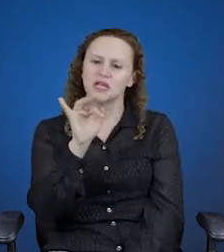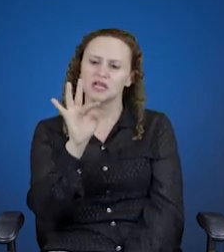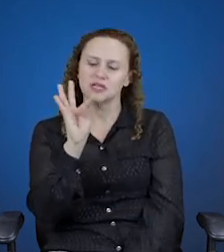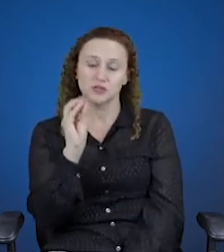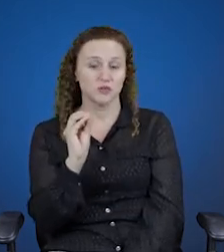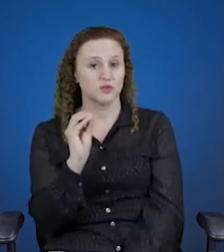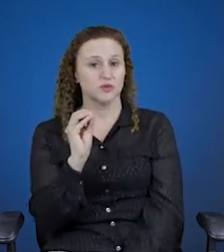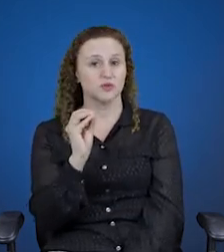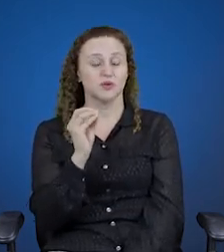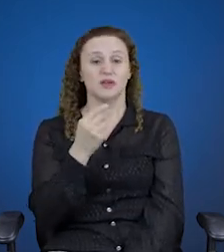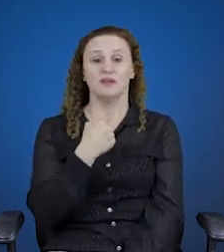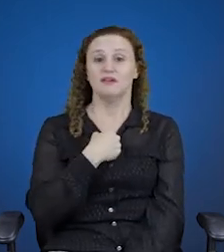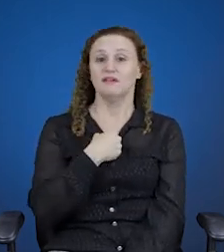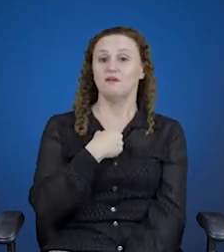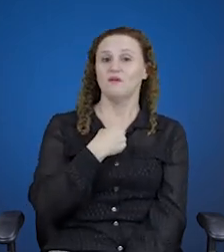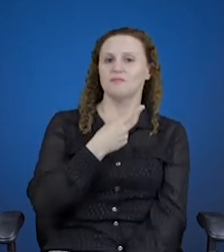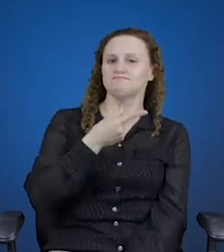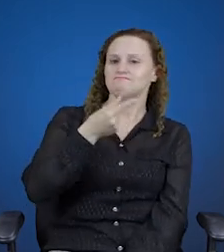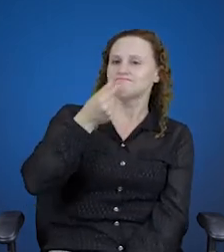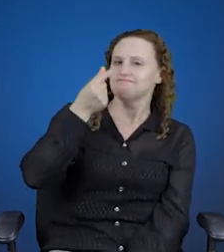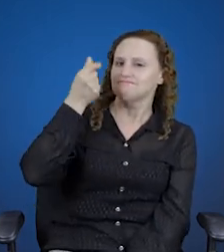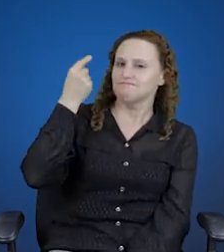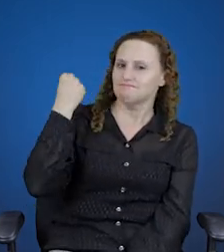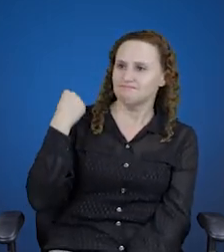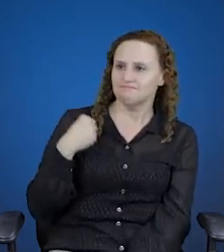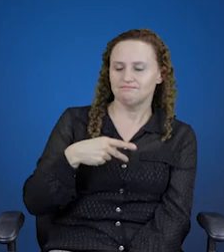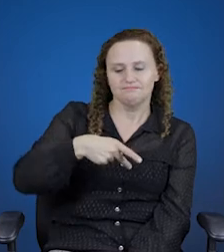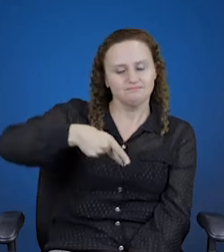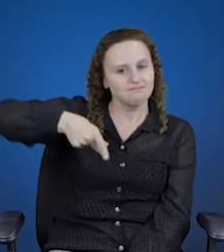radical sumiu eu era